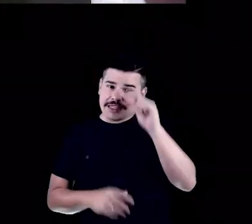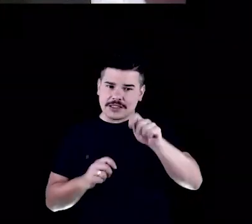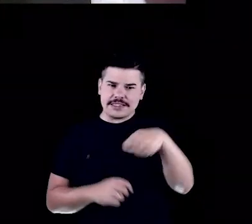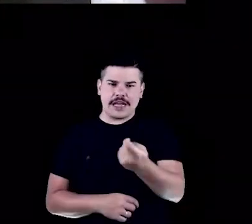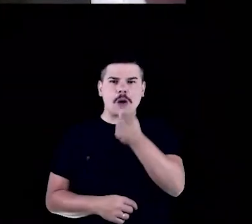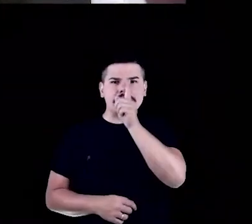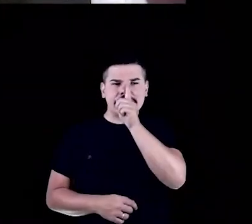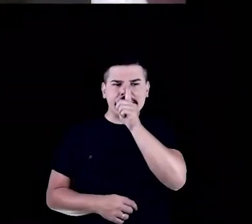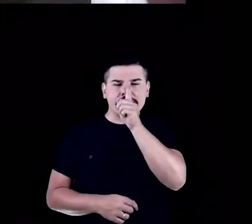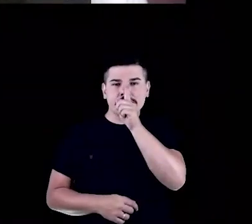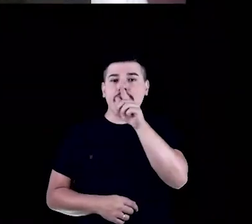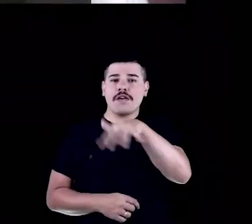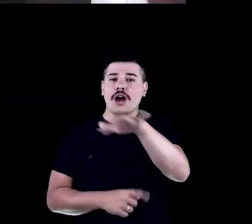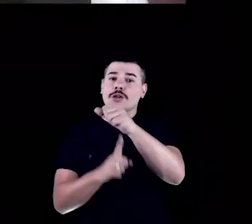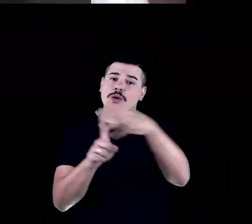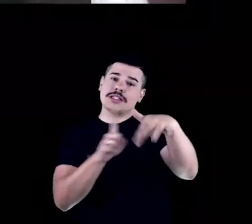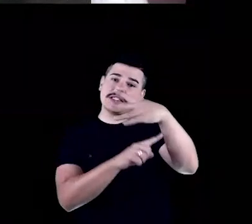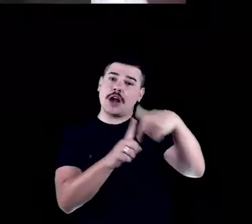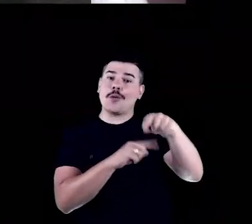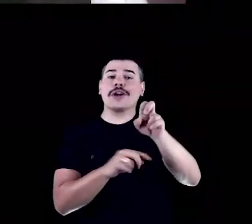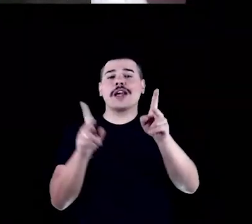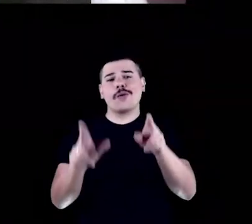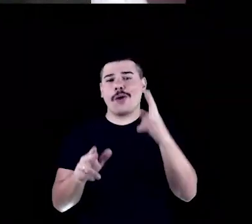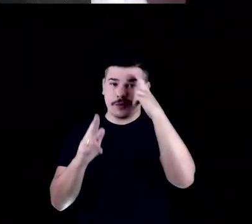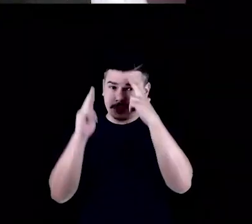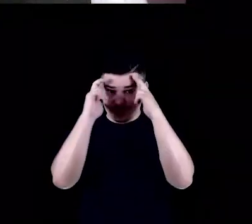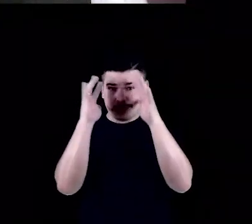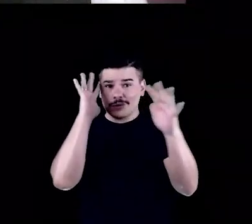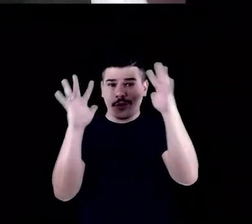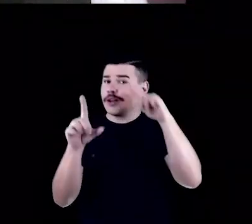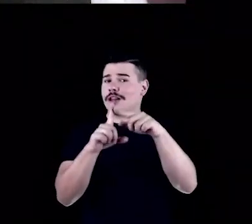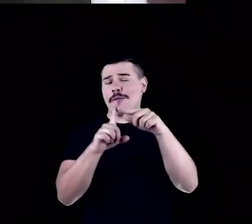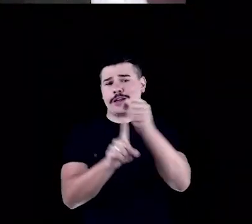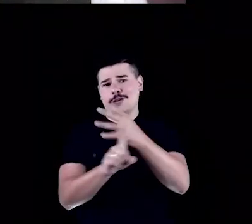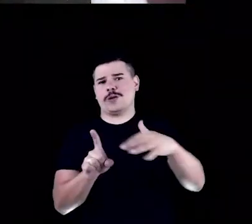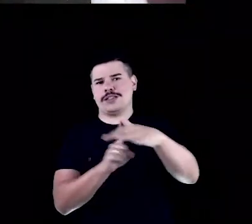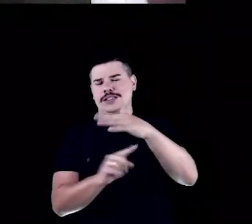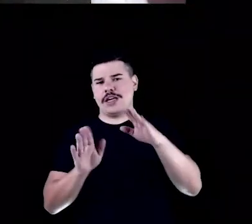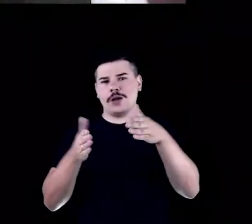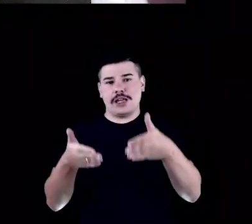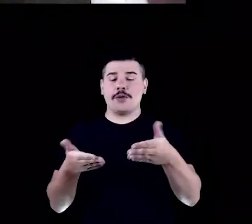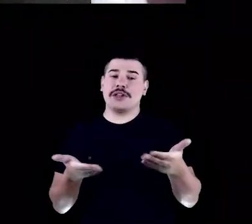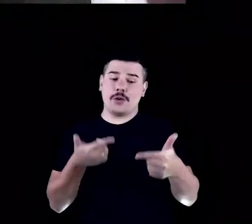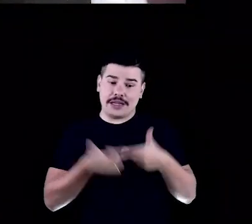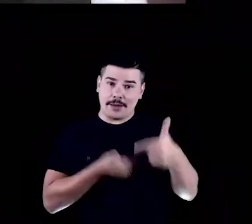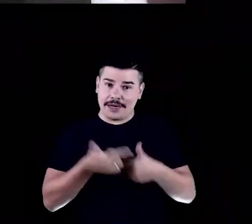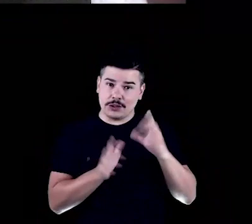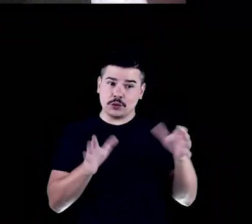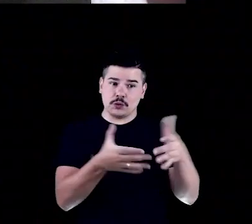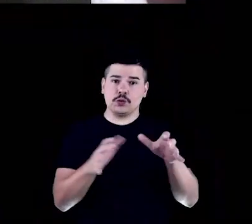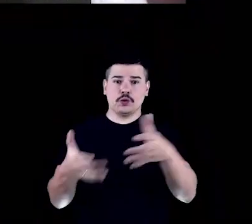silêncio, a gente resvala em questões sociais. Quando a gente fala sobre o sonho, a gente resvala em questões sociais. Então,